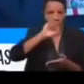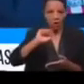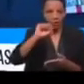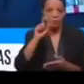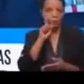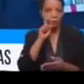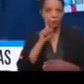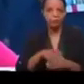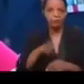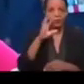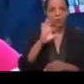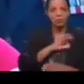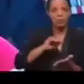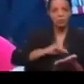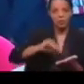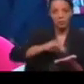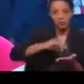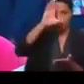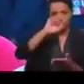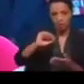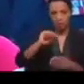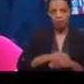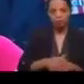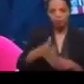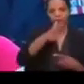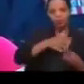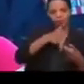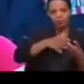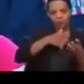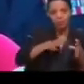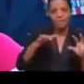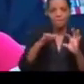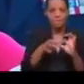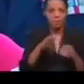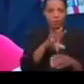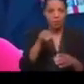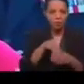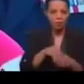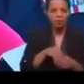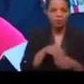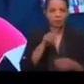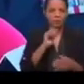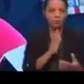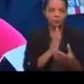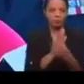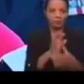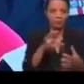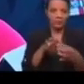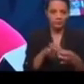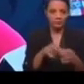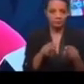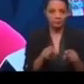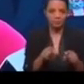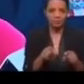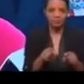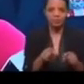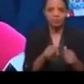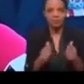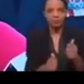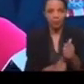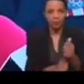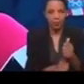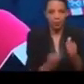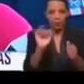Sr. Secretário de Estado deu-me informação sobre o contexto e os processos relativos a essa assessoria que